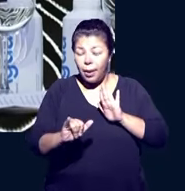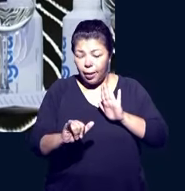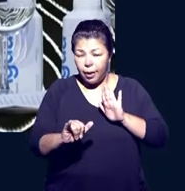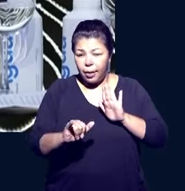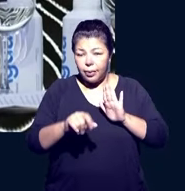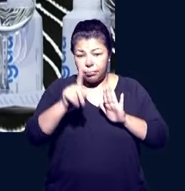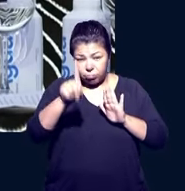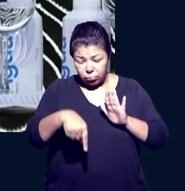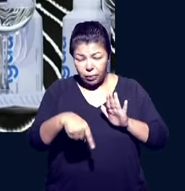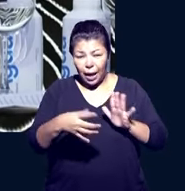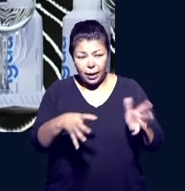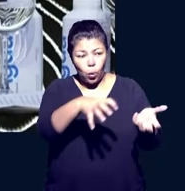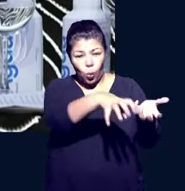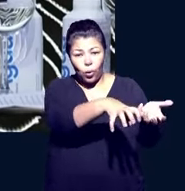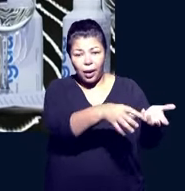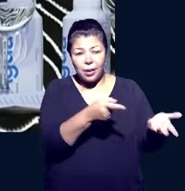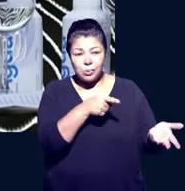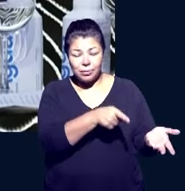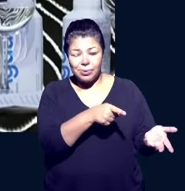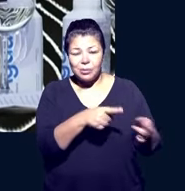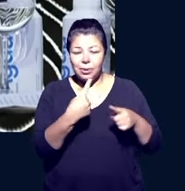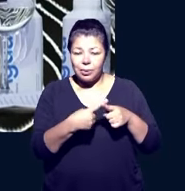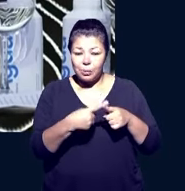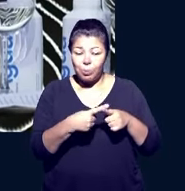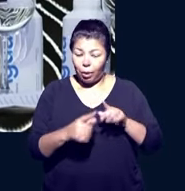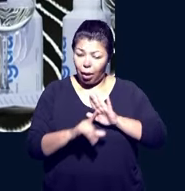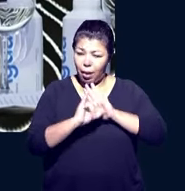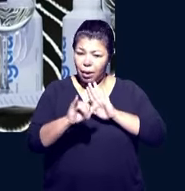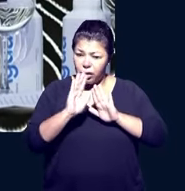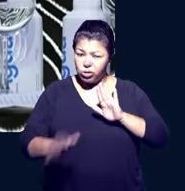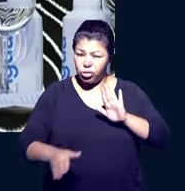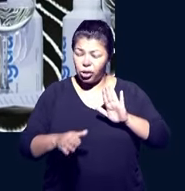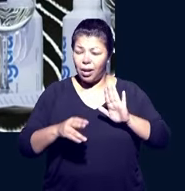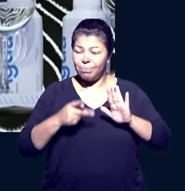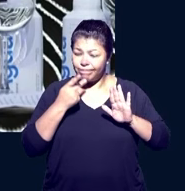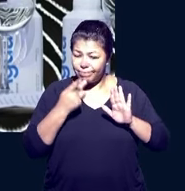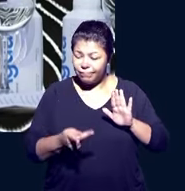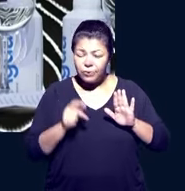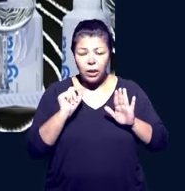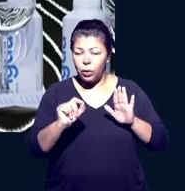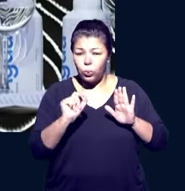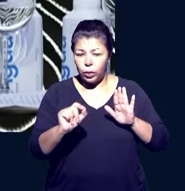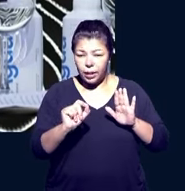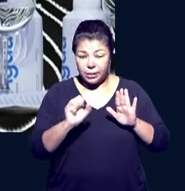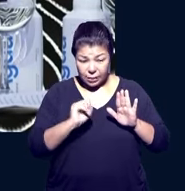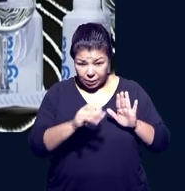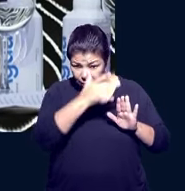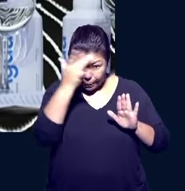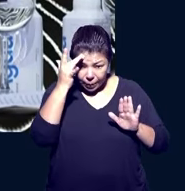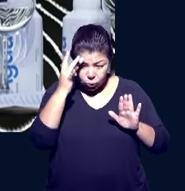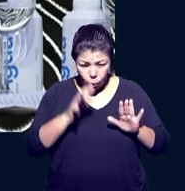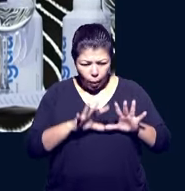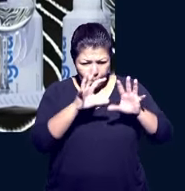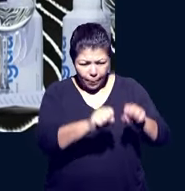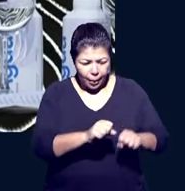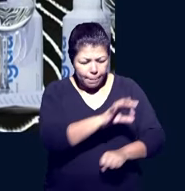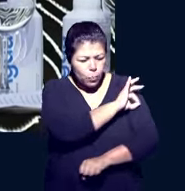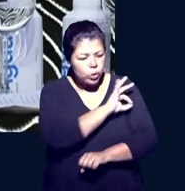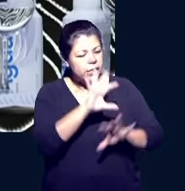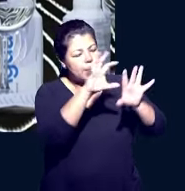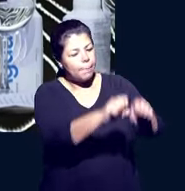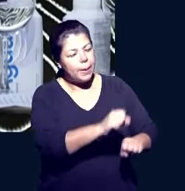já prevê que alguém flagrado com a posse de drogas para consumo pessoal não seja preso tá no tá no código penal votado pelo